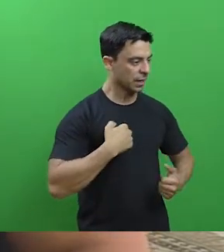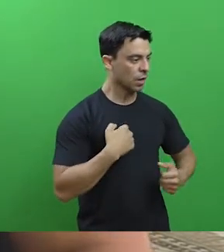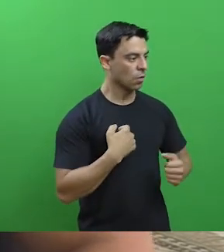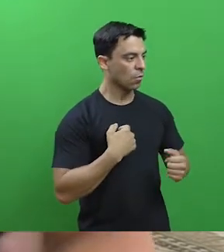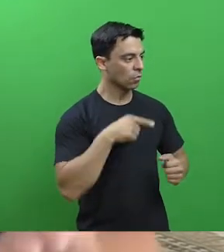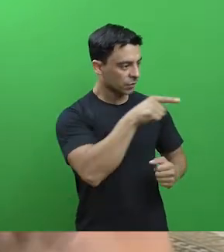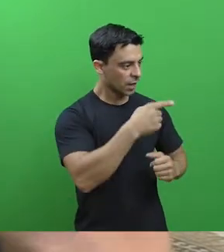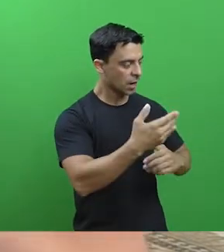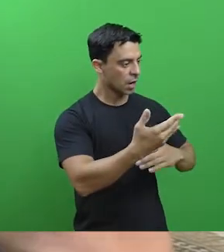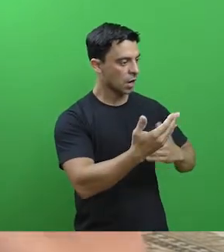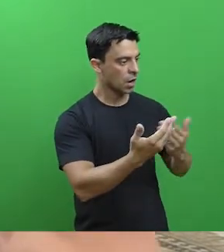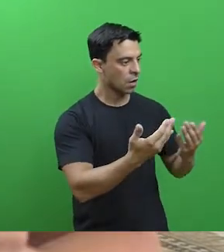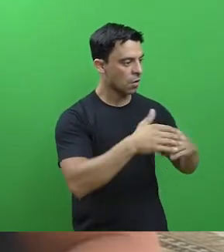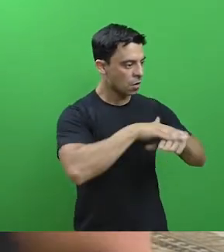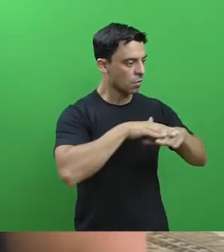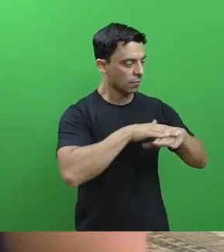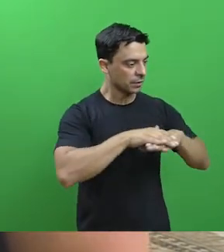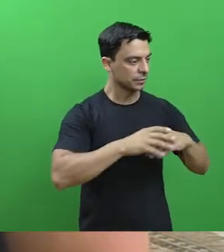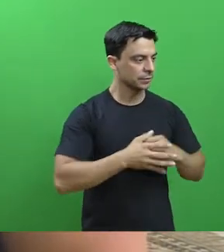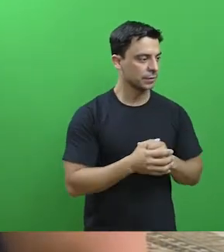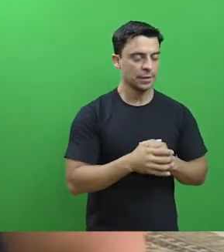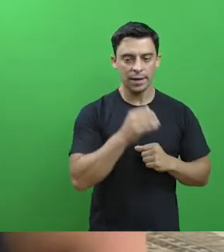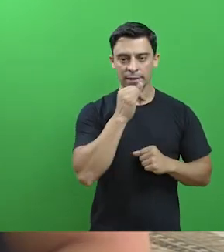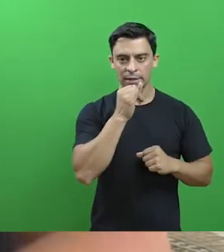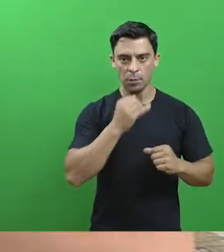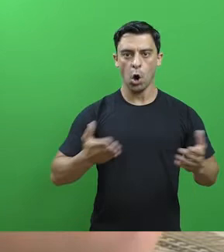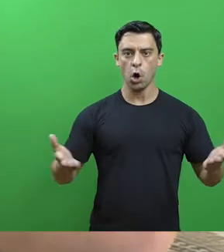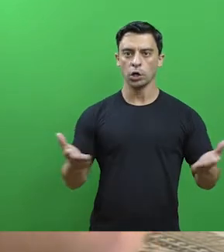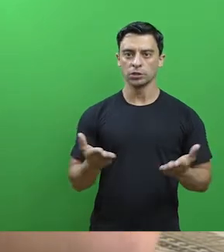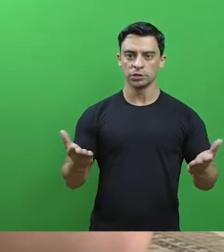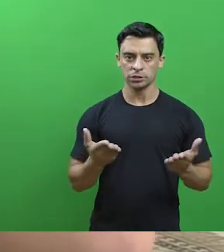seria assim, hoje, você,